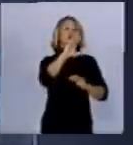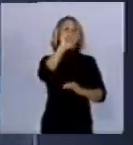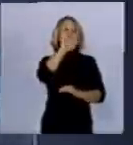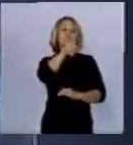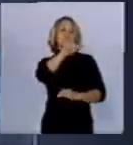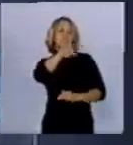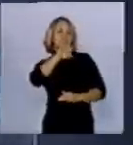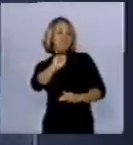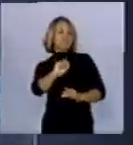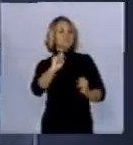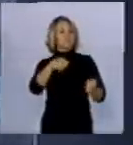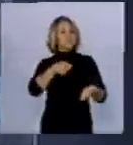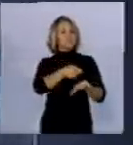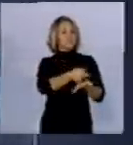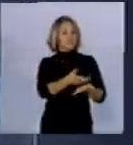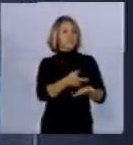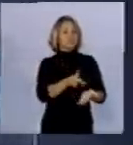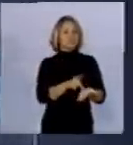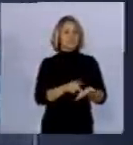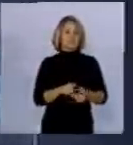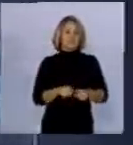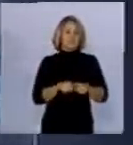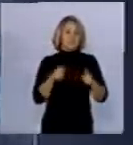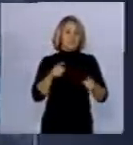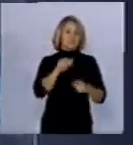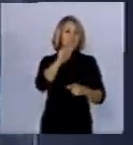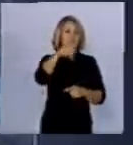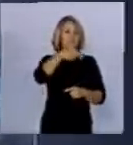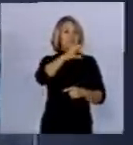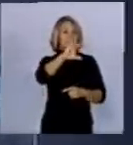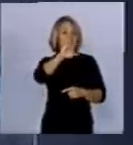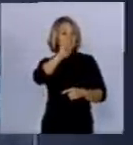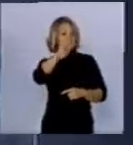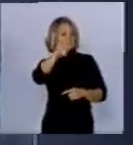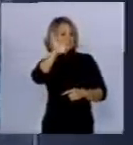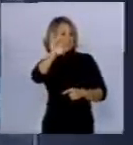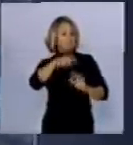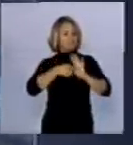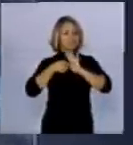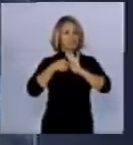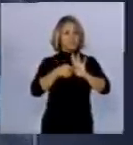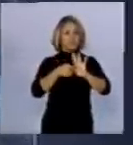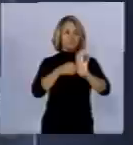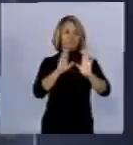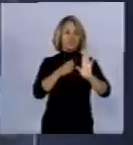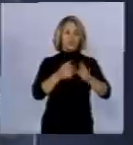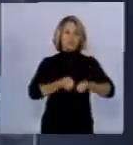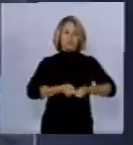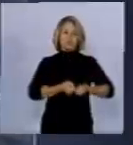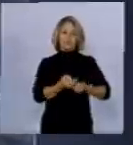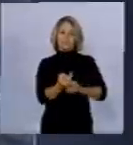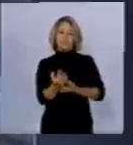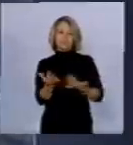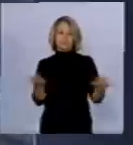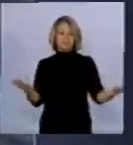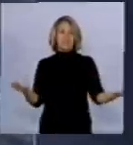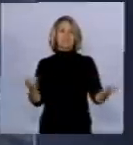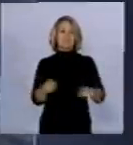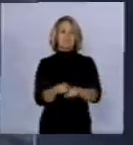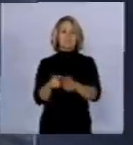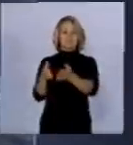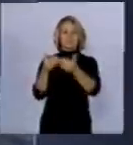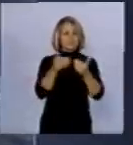aplicar nesse sentido a ansini registrou já um número recorde de aplicações e e e e e de